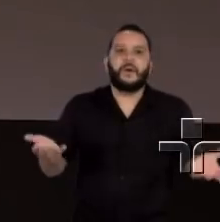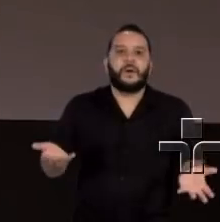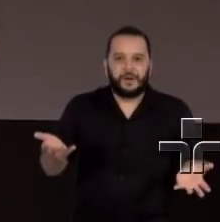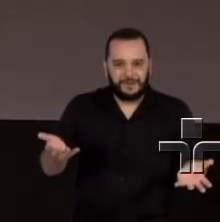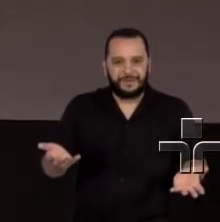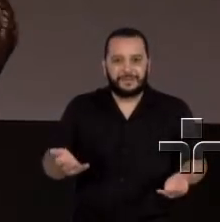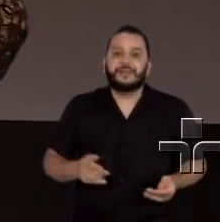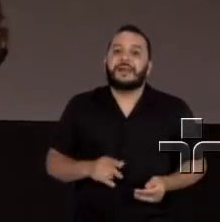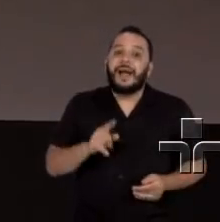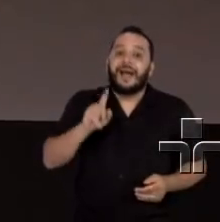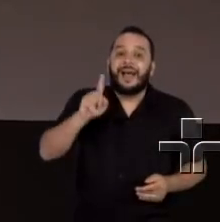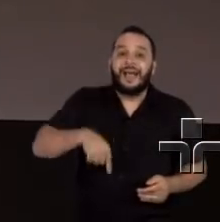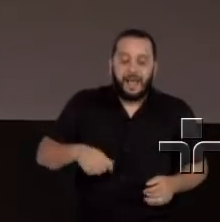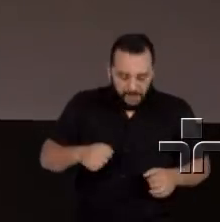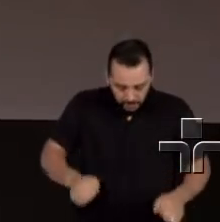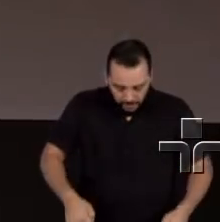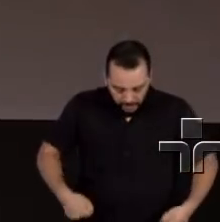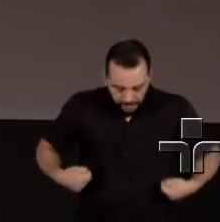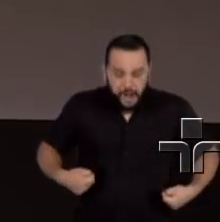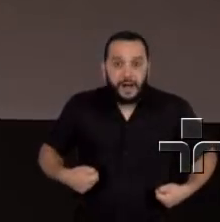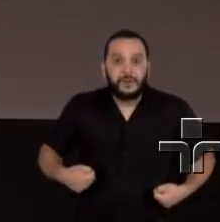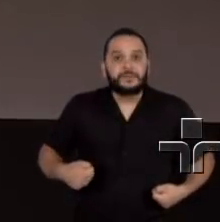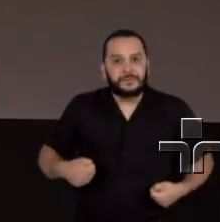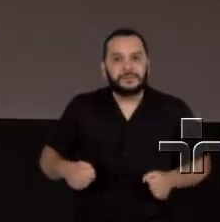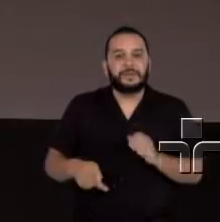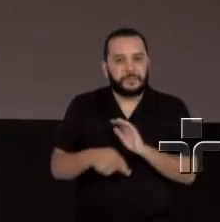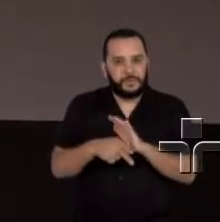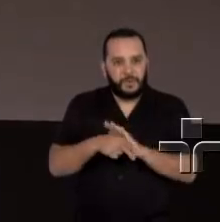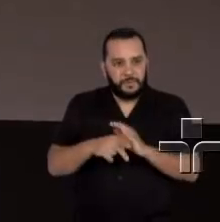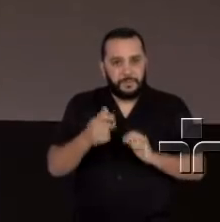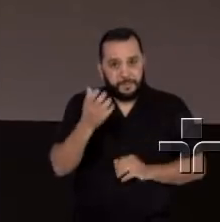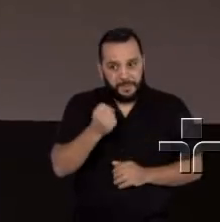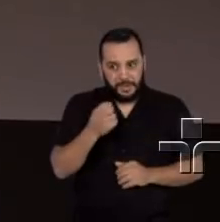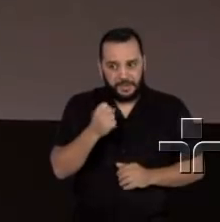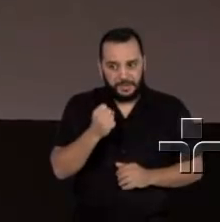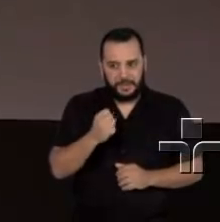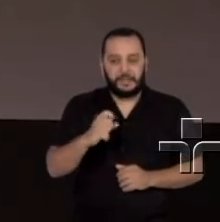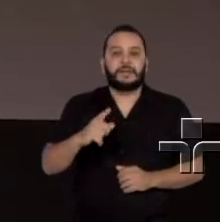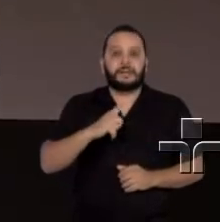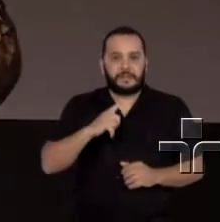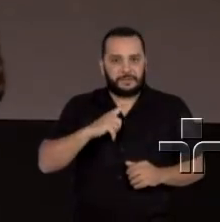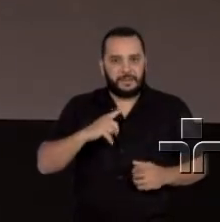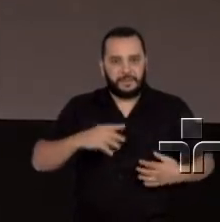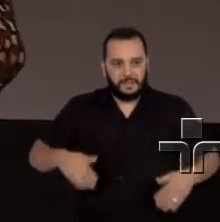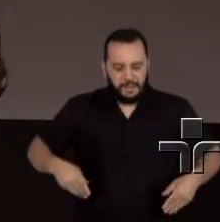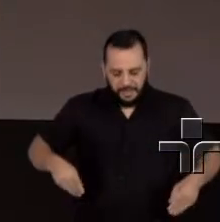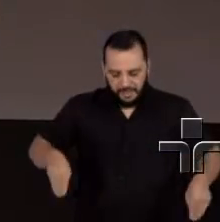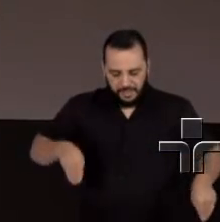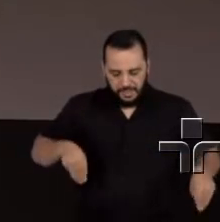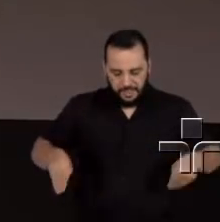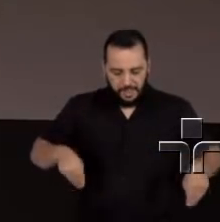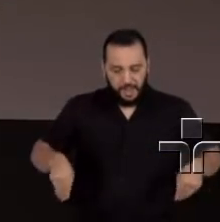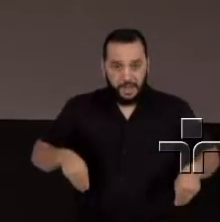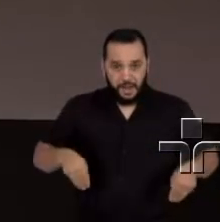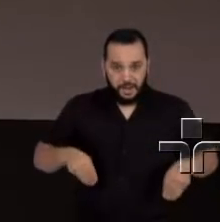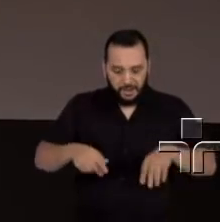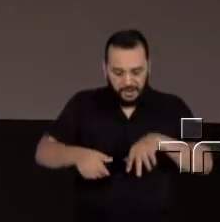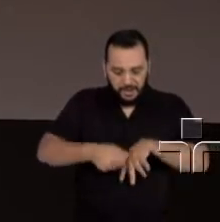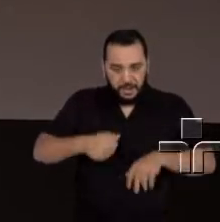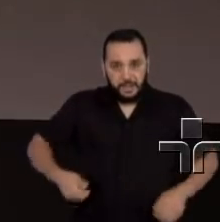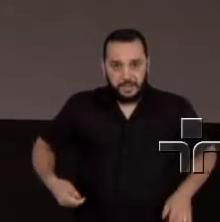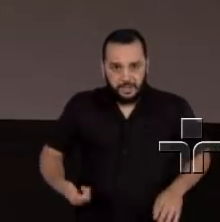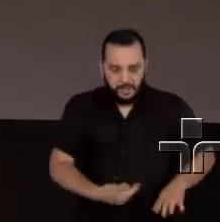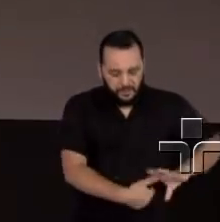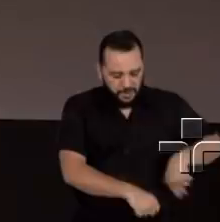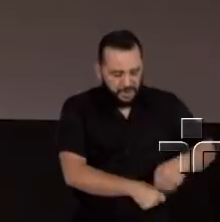era uma calça de Réveillon branca com uma coisa em cima, e a calça estava larga. Então, eu meio que